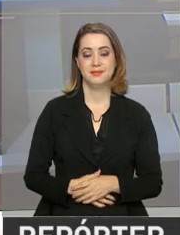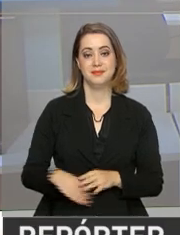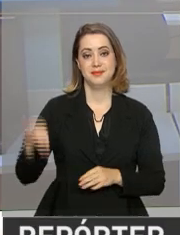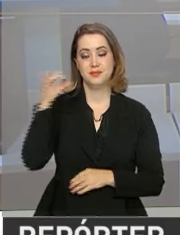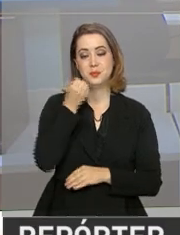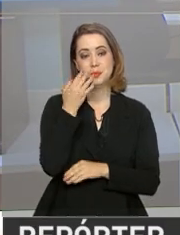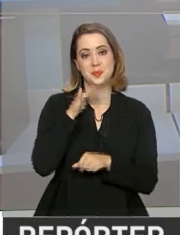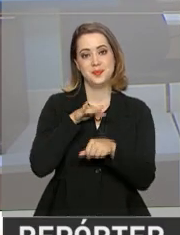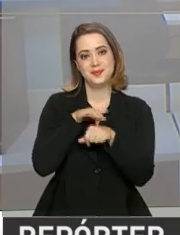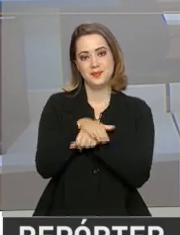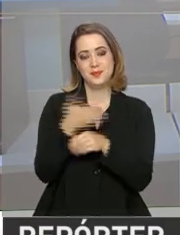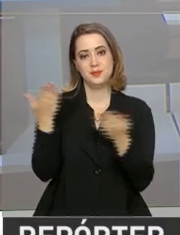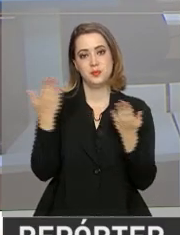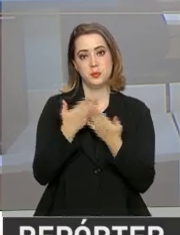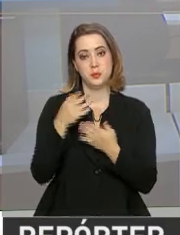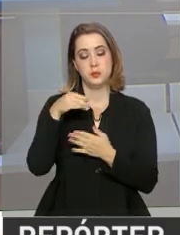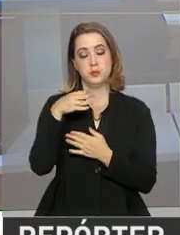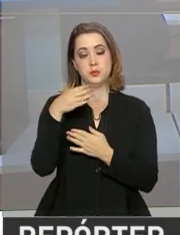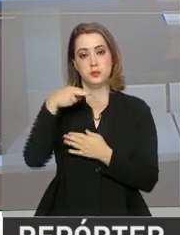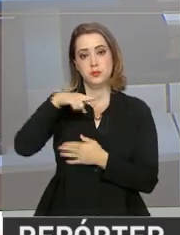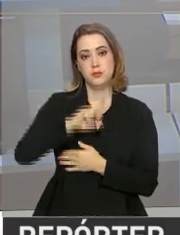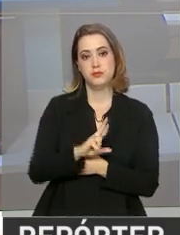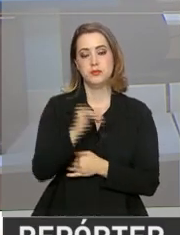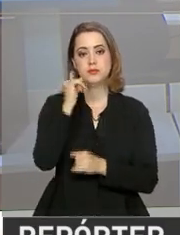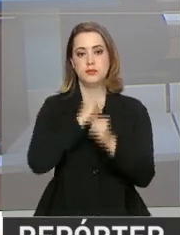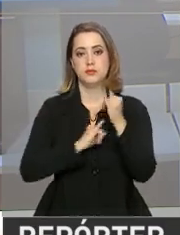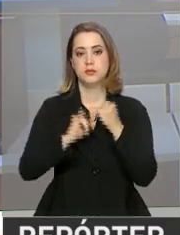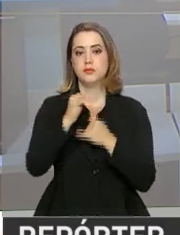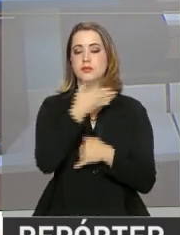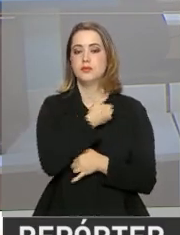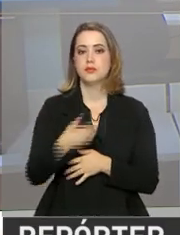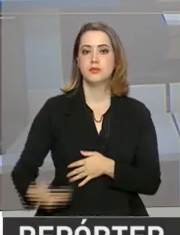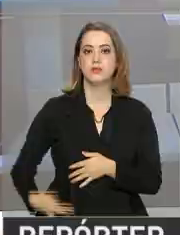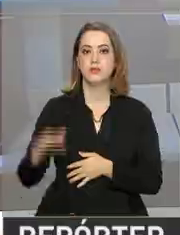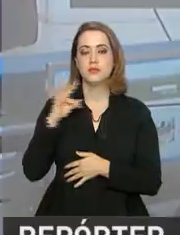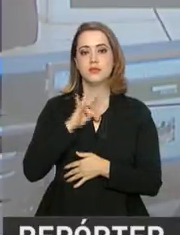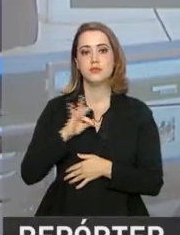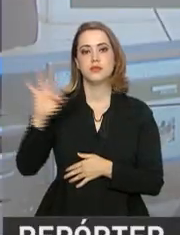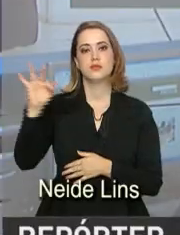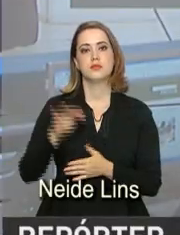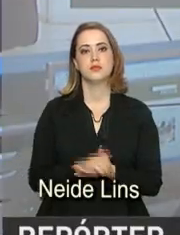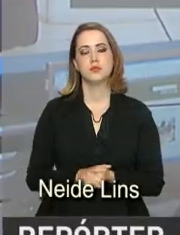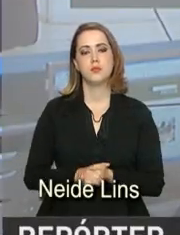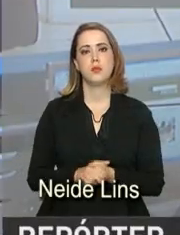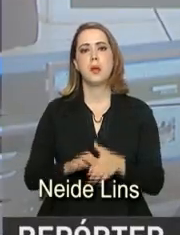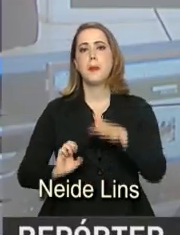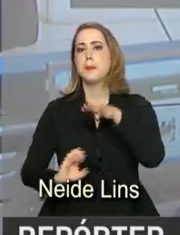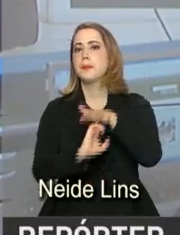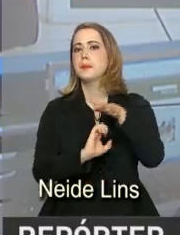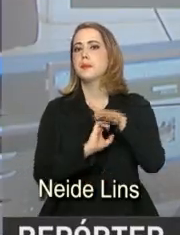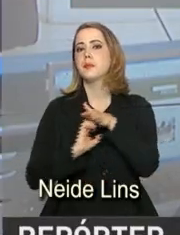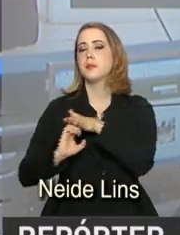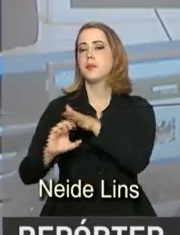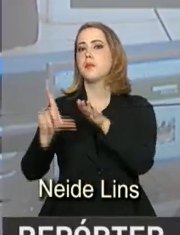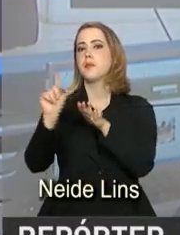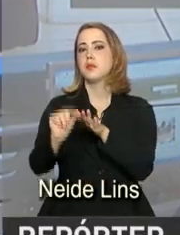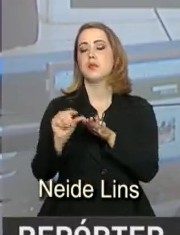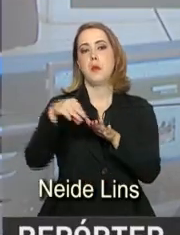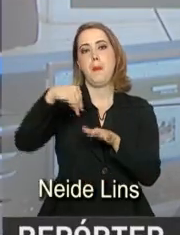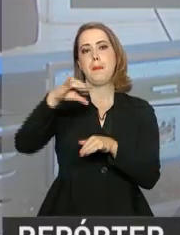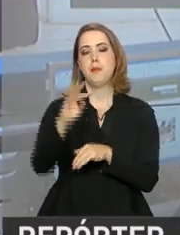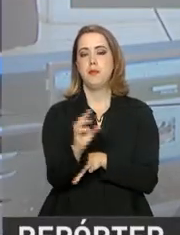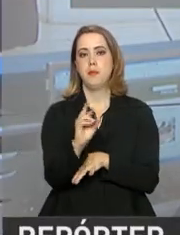Olá boa noite estamos no ar com repórter NBR as notícias do governo federal Micro e Pequenas Empresas devem ter